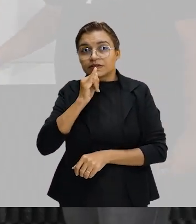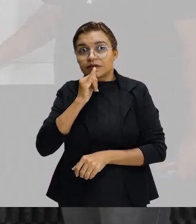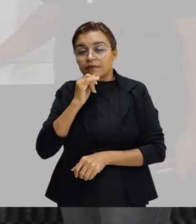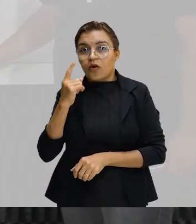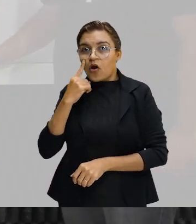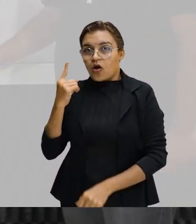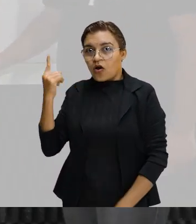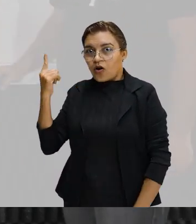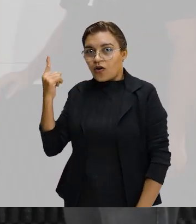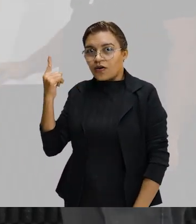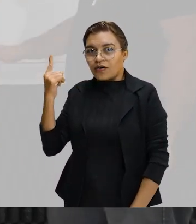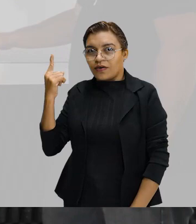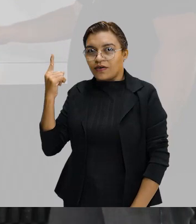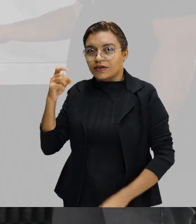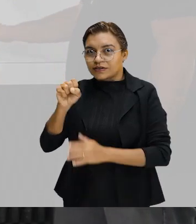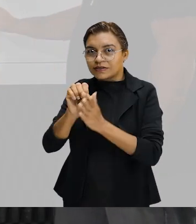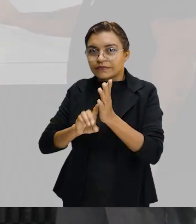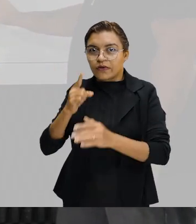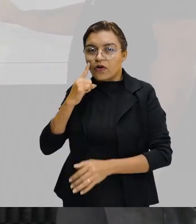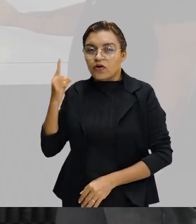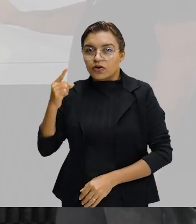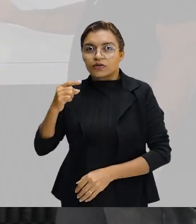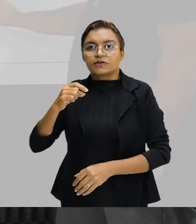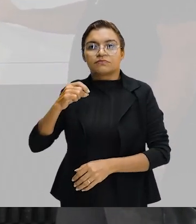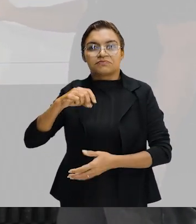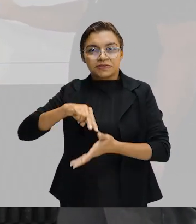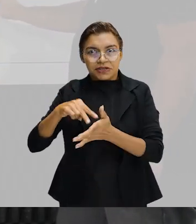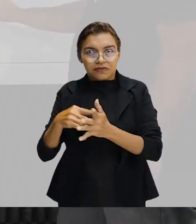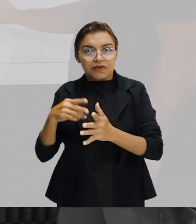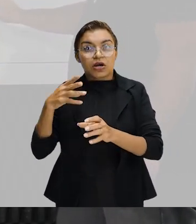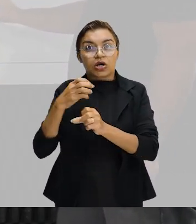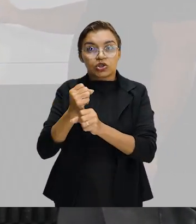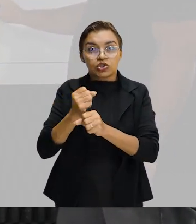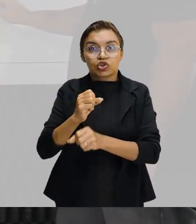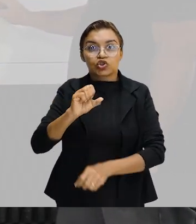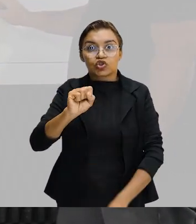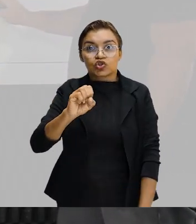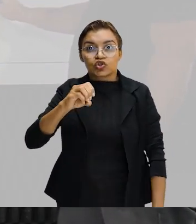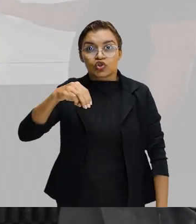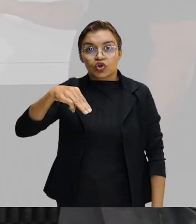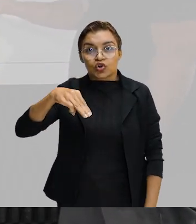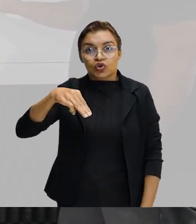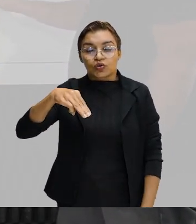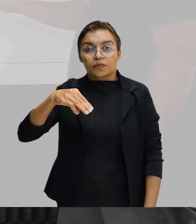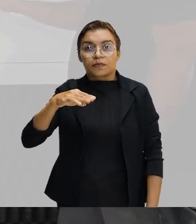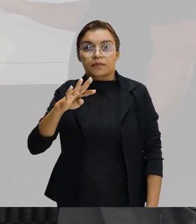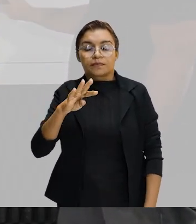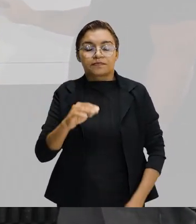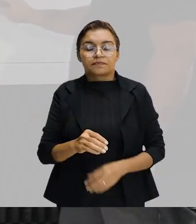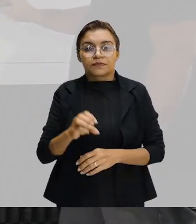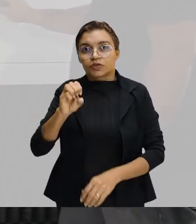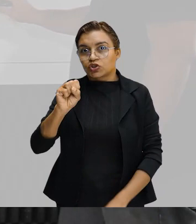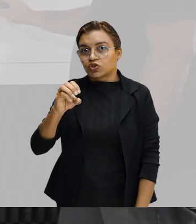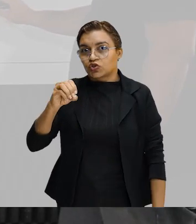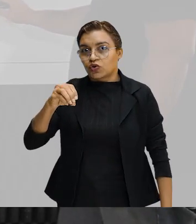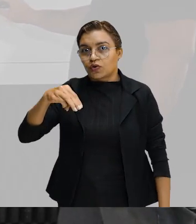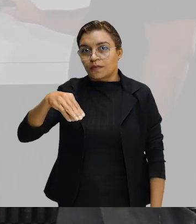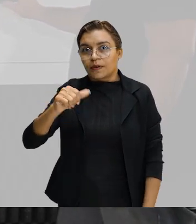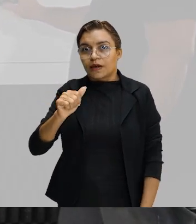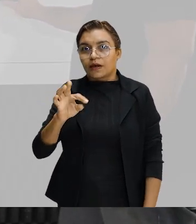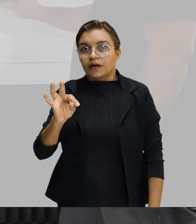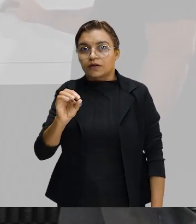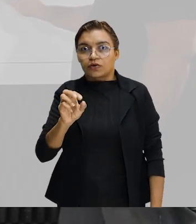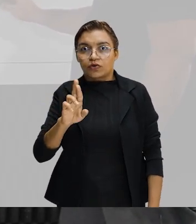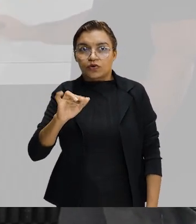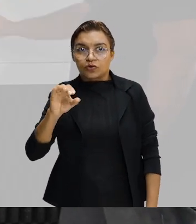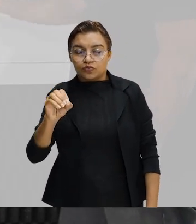símbolozinho significa somatório, somatório das forças tem que ser igual